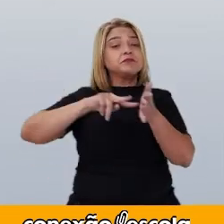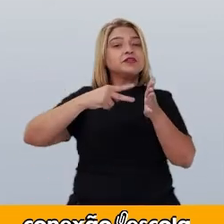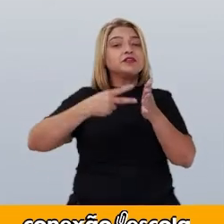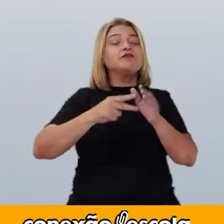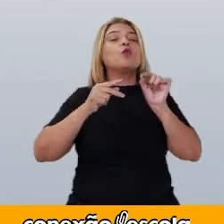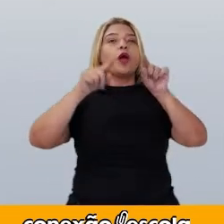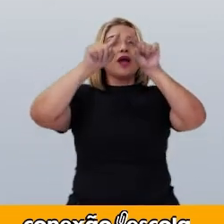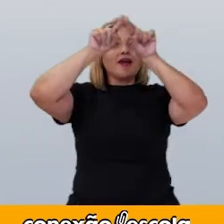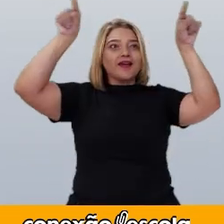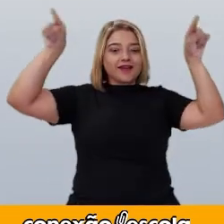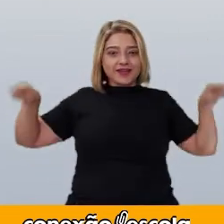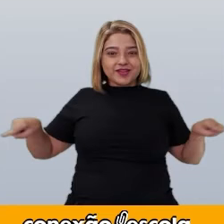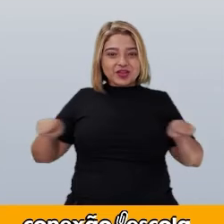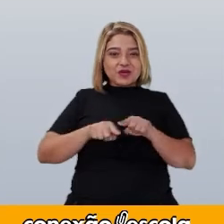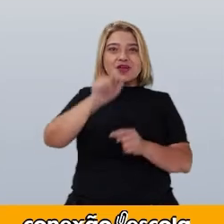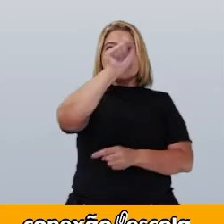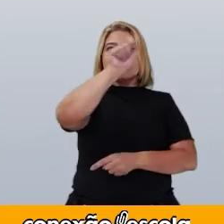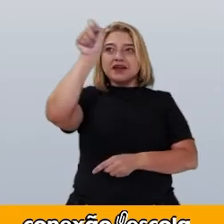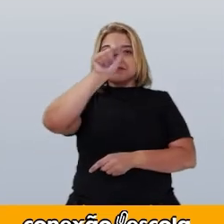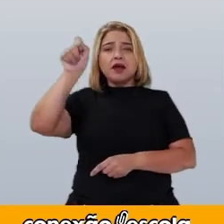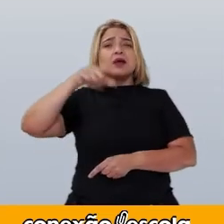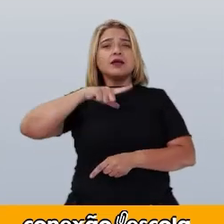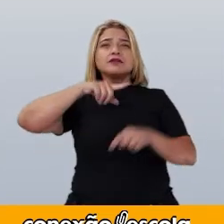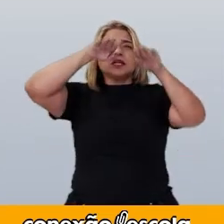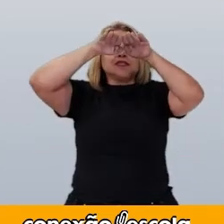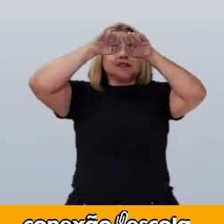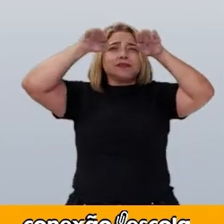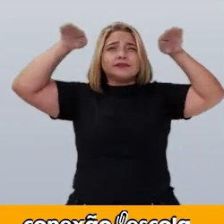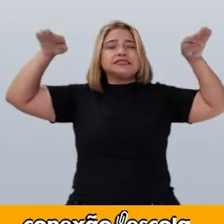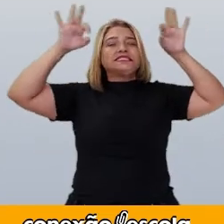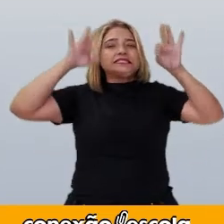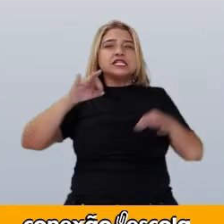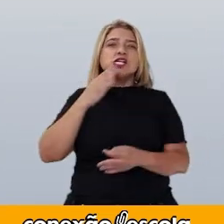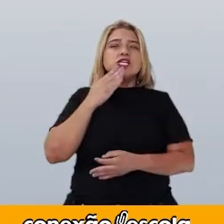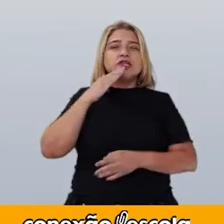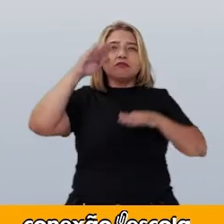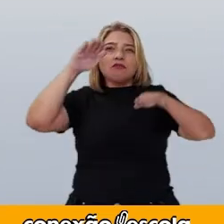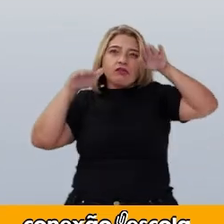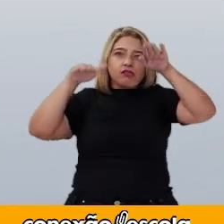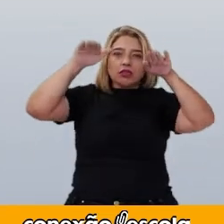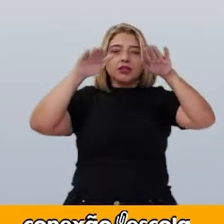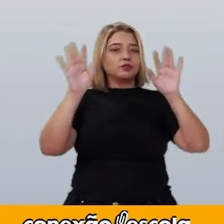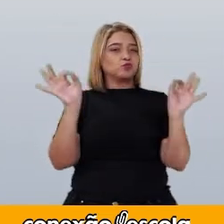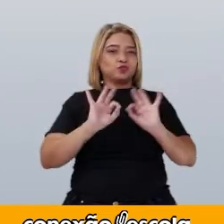o quadro está alinhado, está reto na parede.